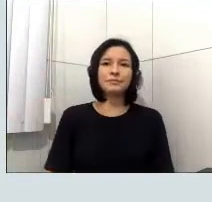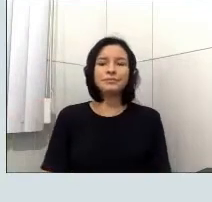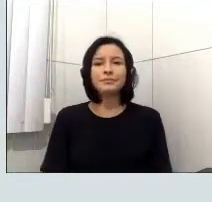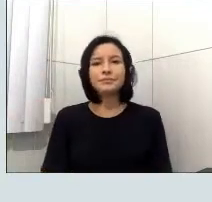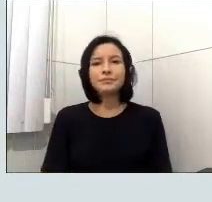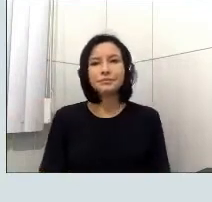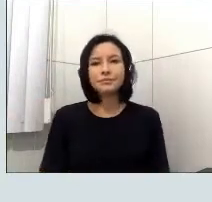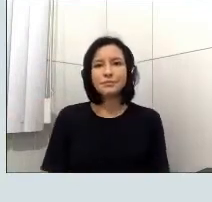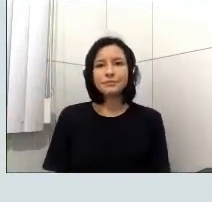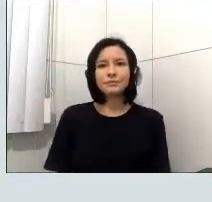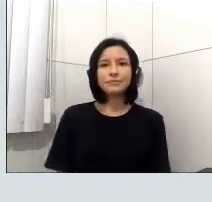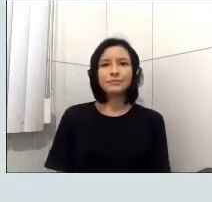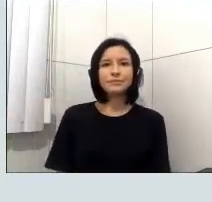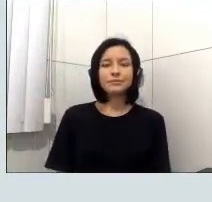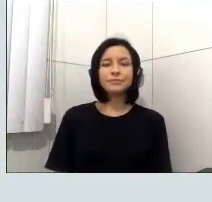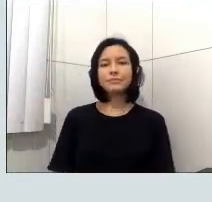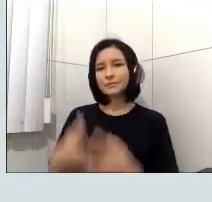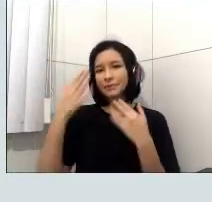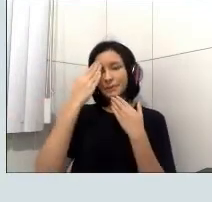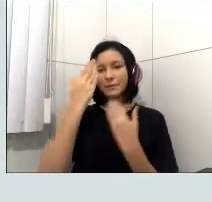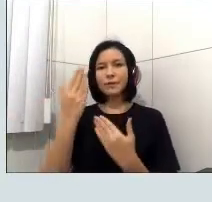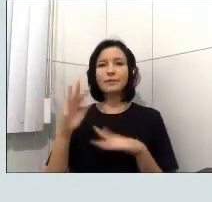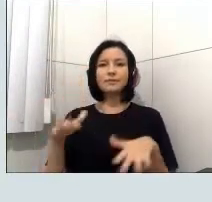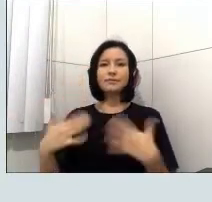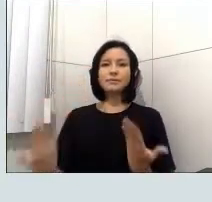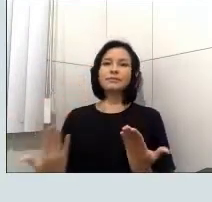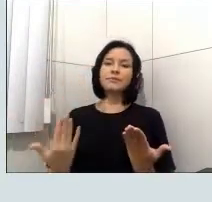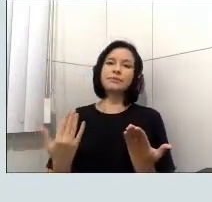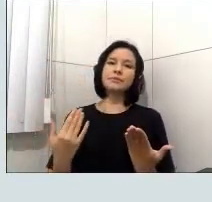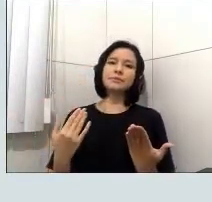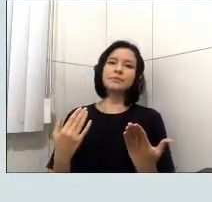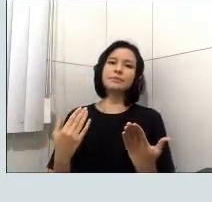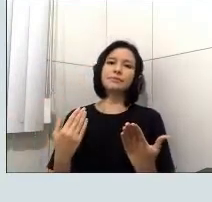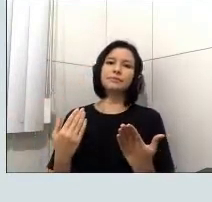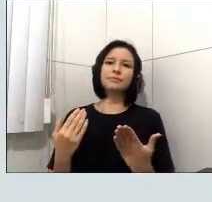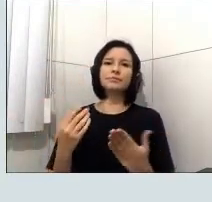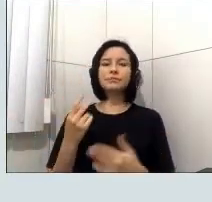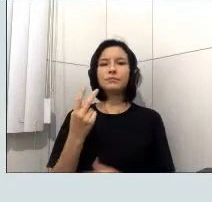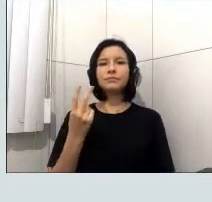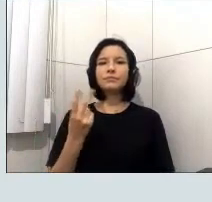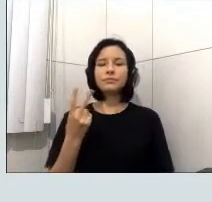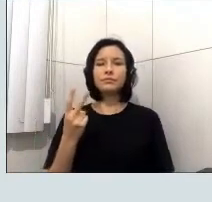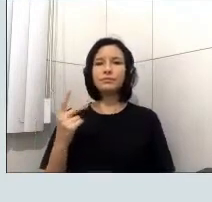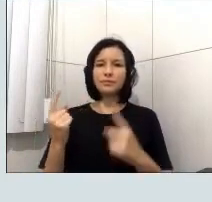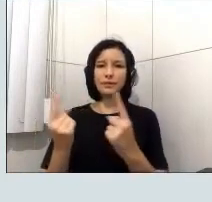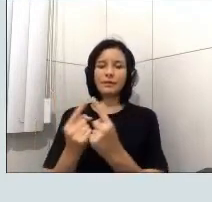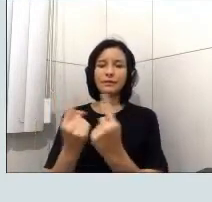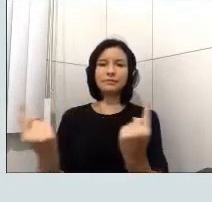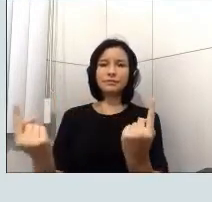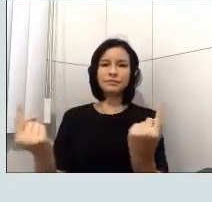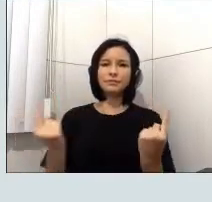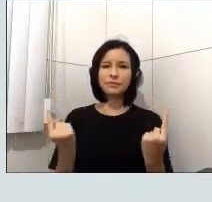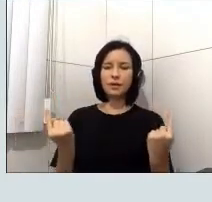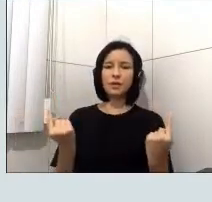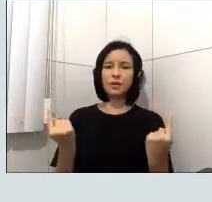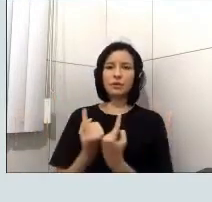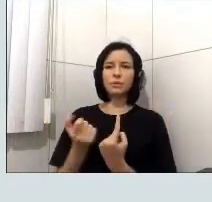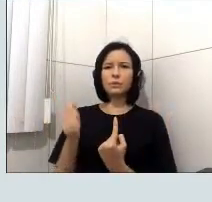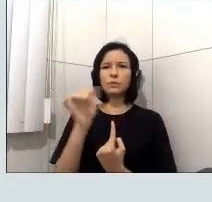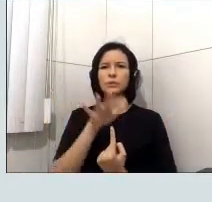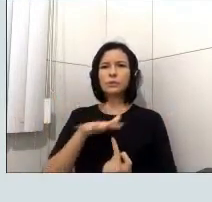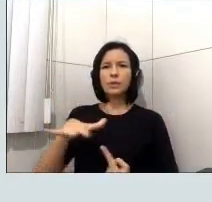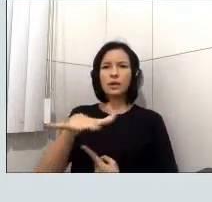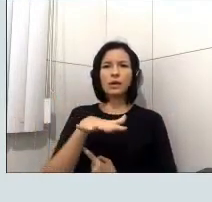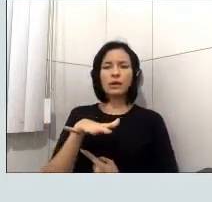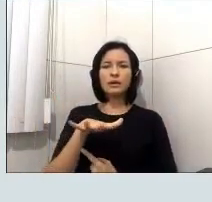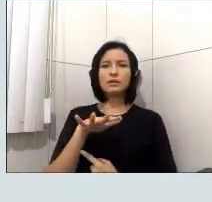Isso. Obrigada. Deseja-se cercar uma mata, onde será criada uma área de preservação ambiental,